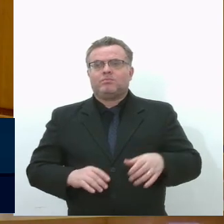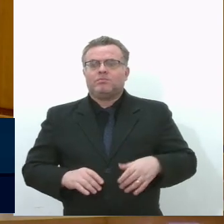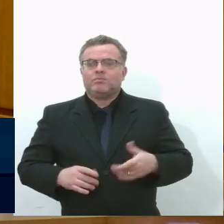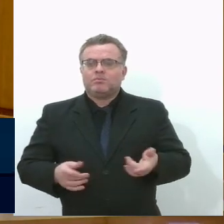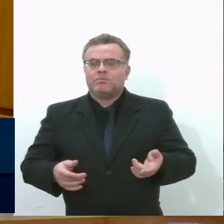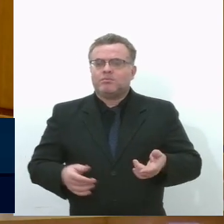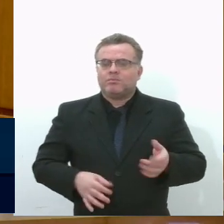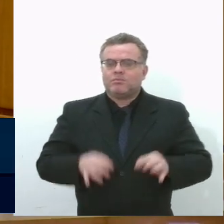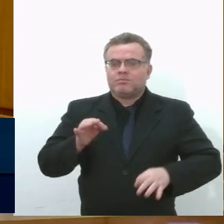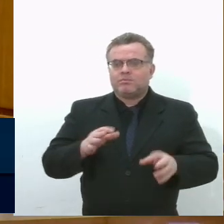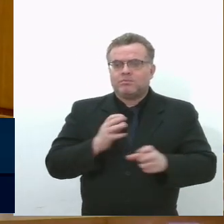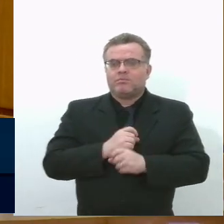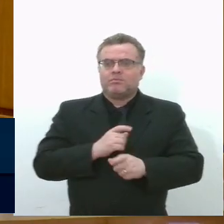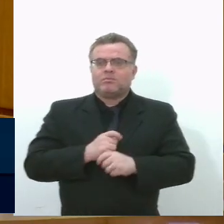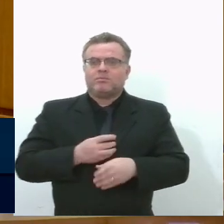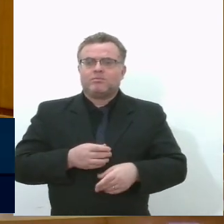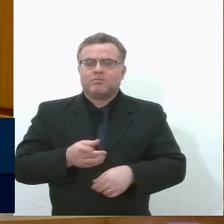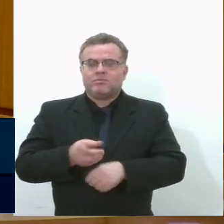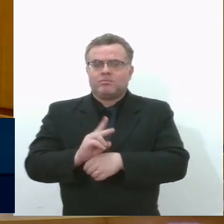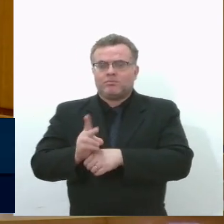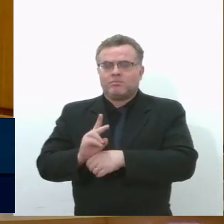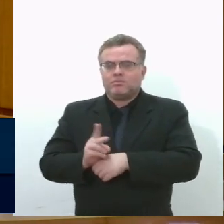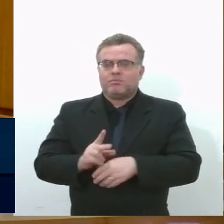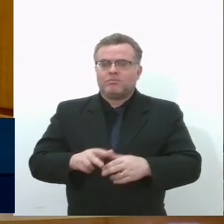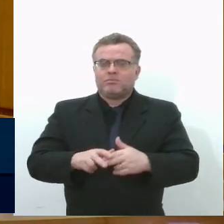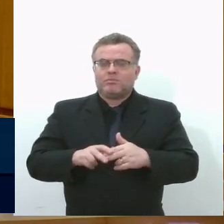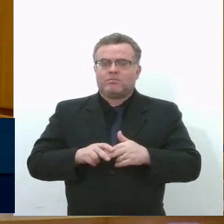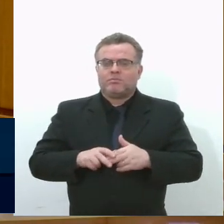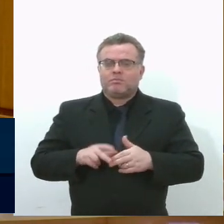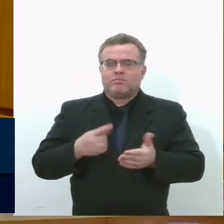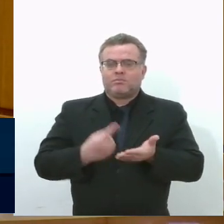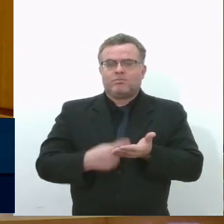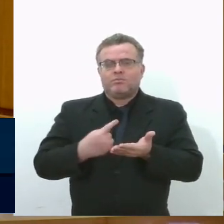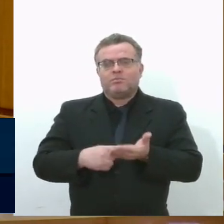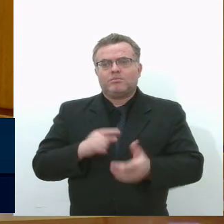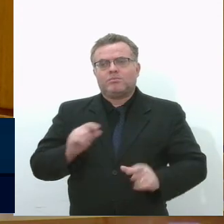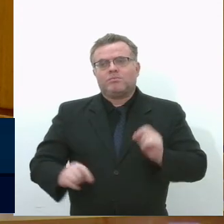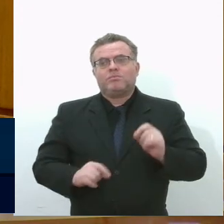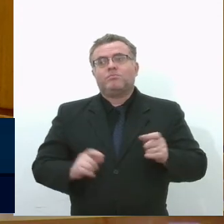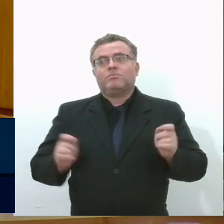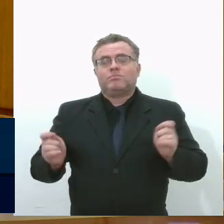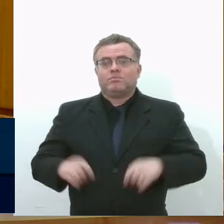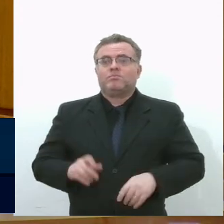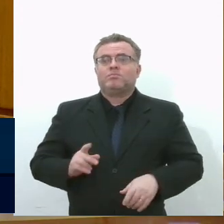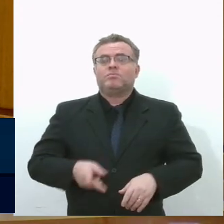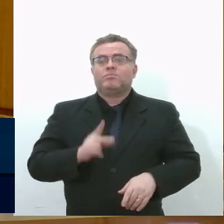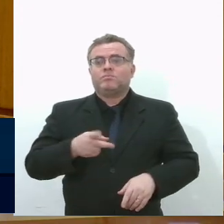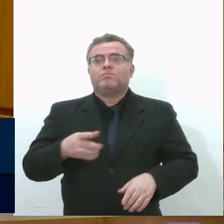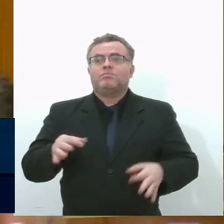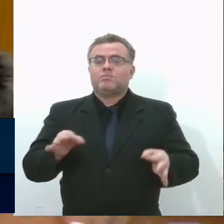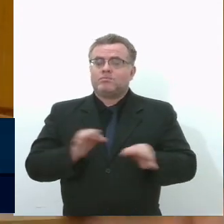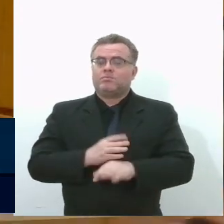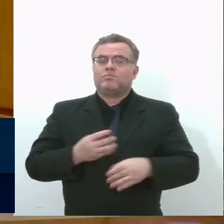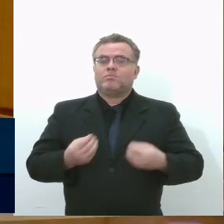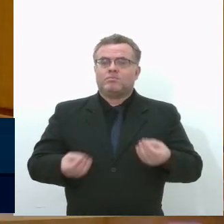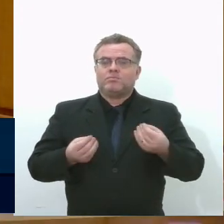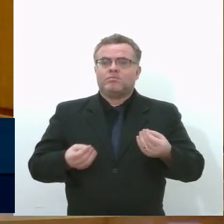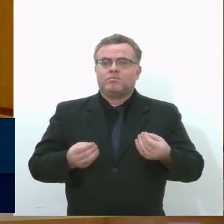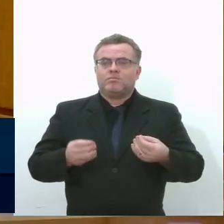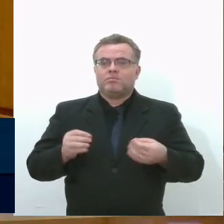distribuir. Portanto, esse conflito já foi derimido pelo Supremo Tribunal